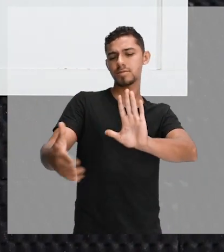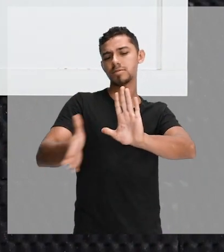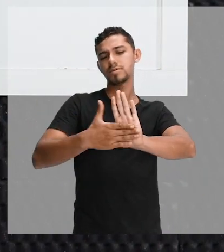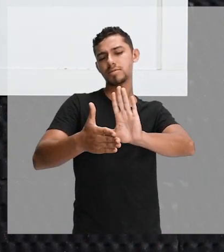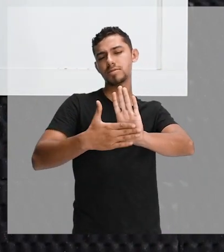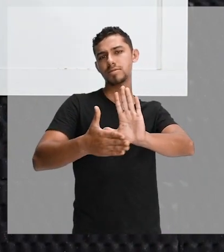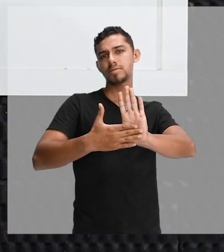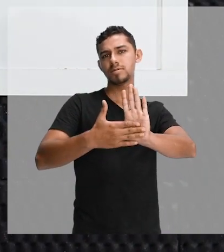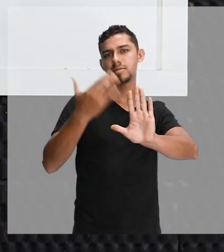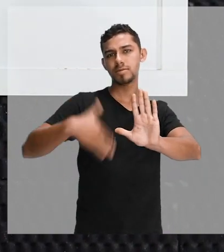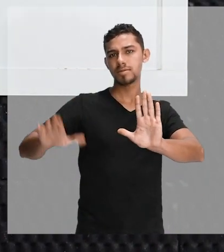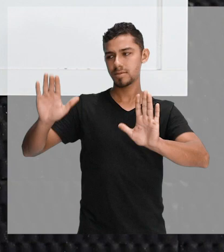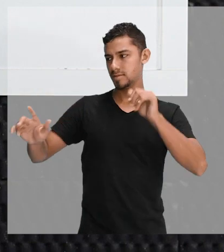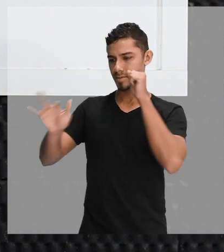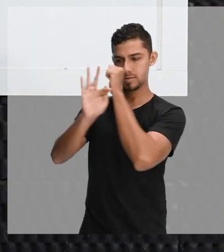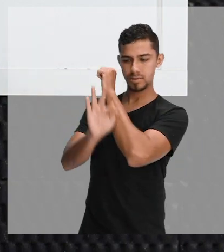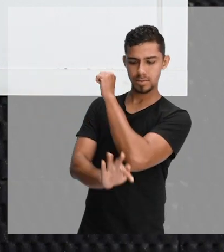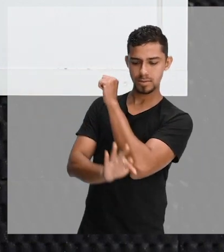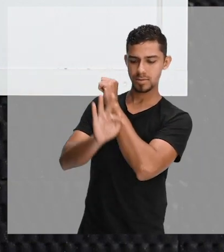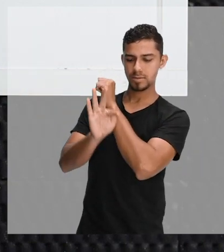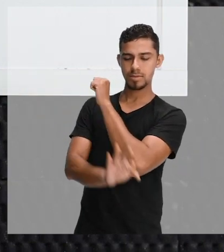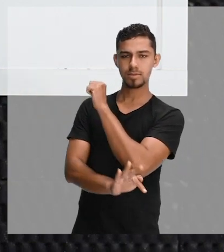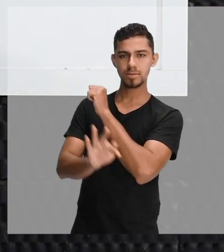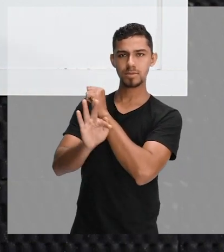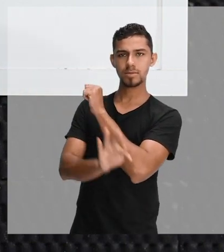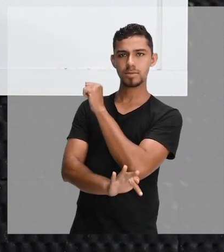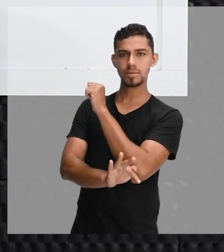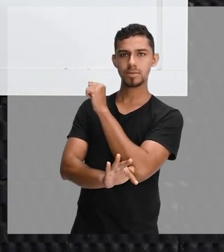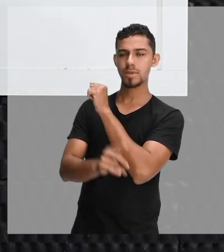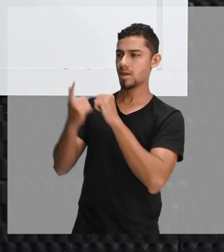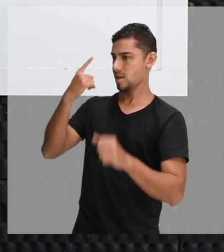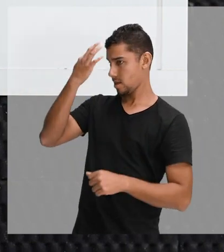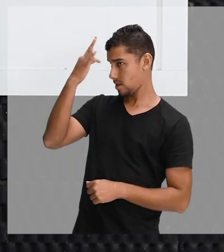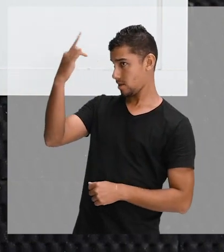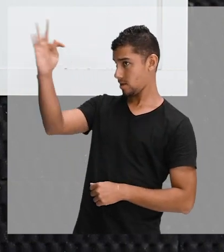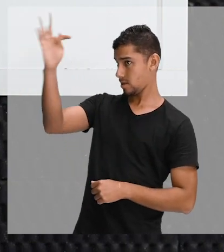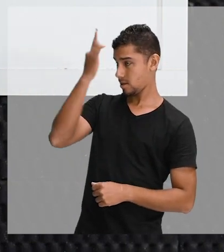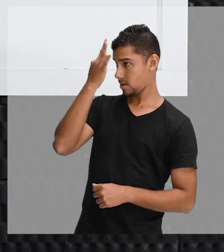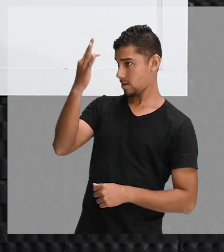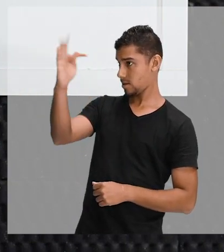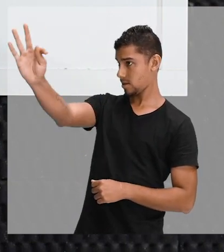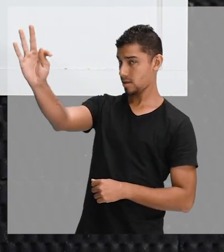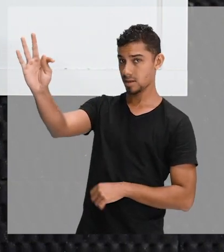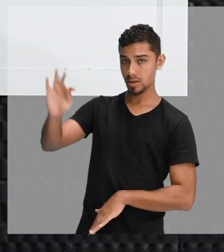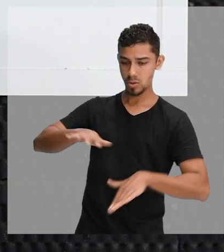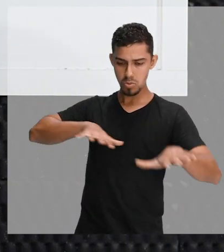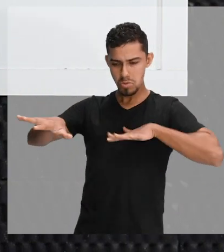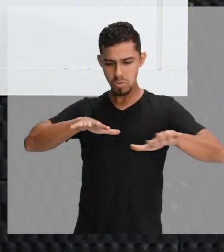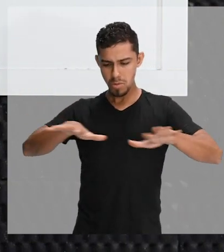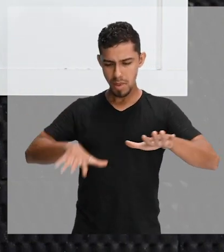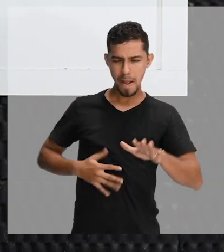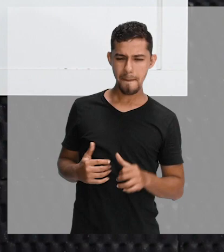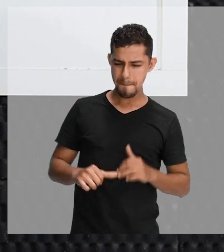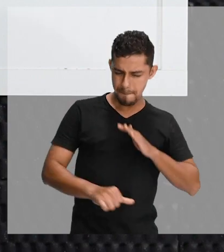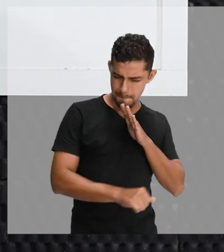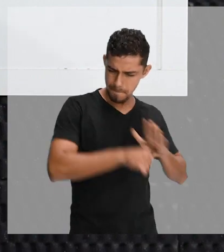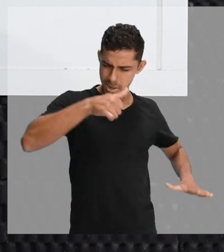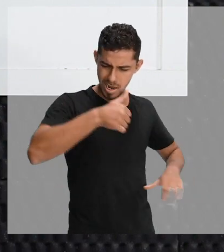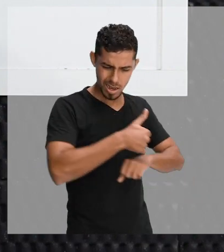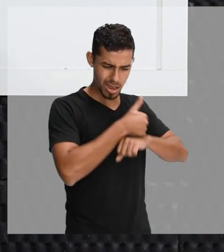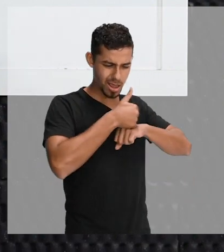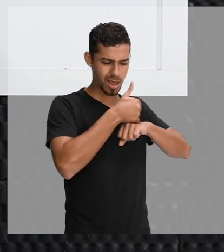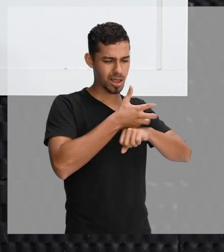chamam de física. Olha só, você estuda ali muito na física com as teorias do movimento, com o princípio da matemática,